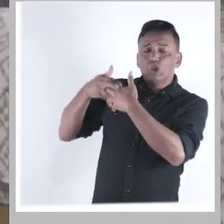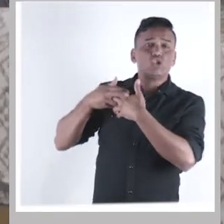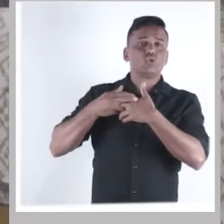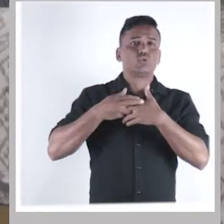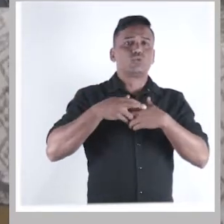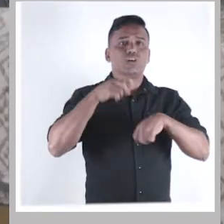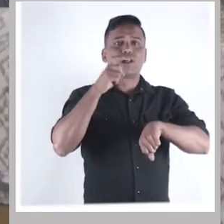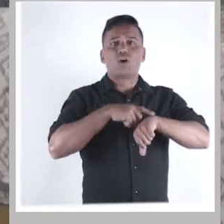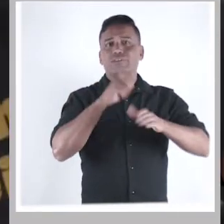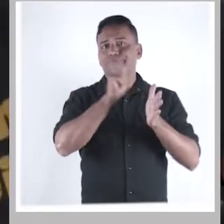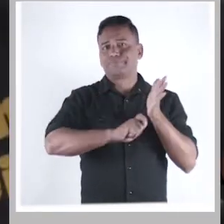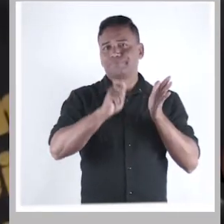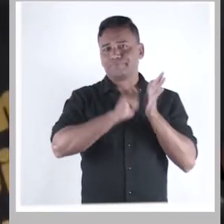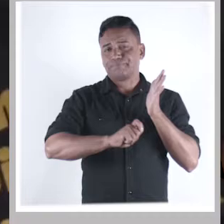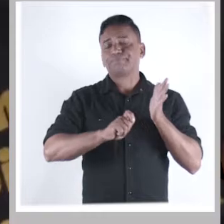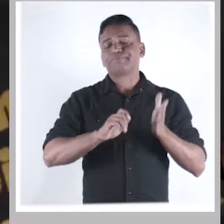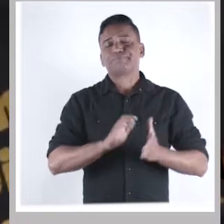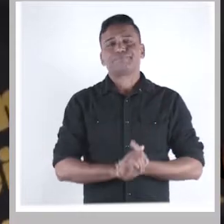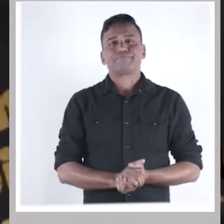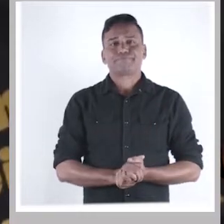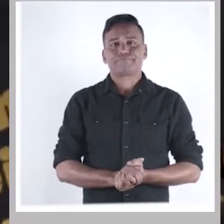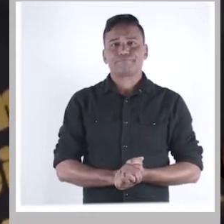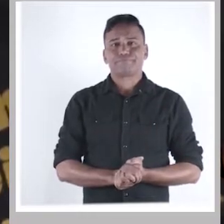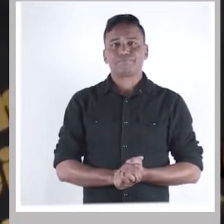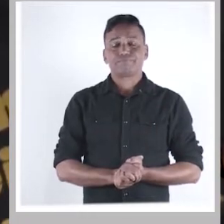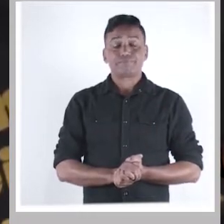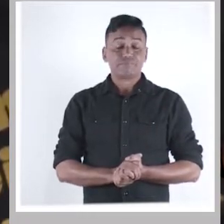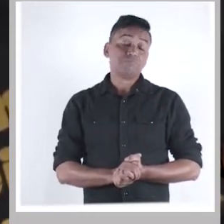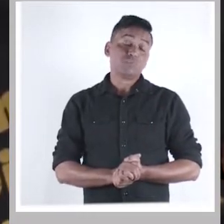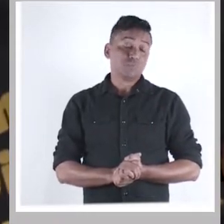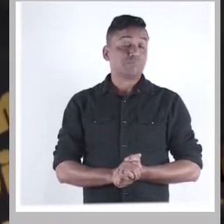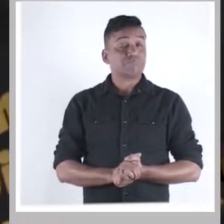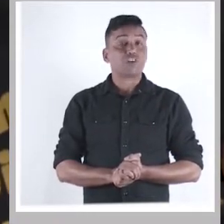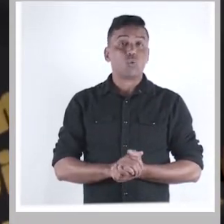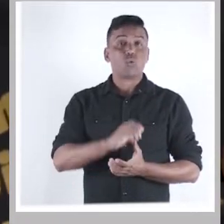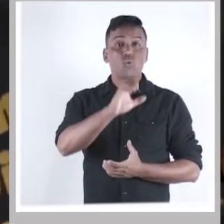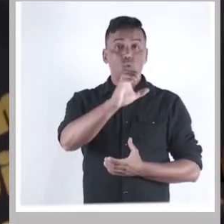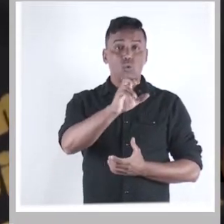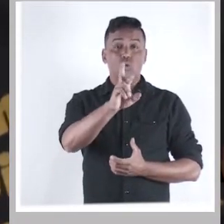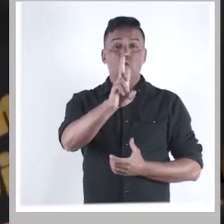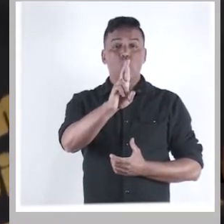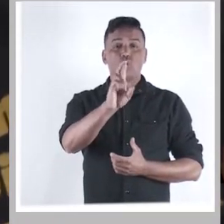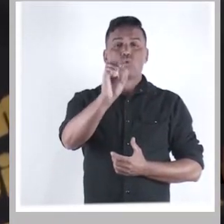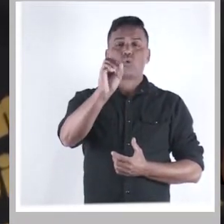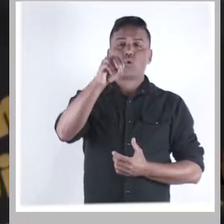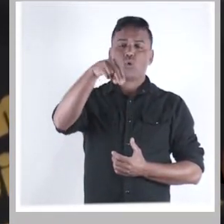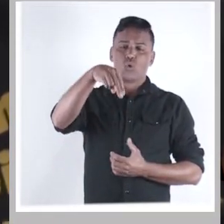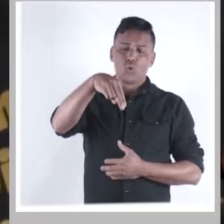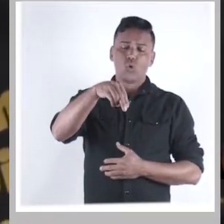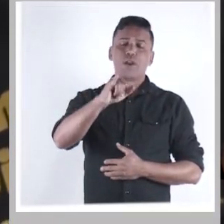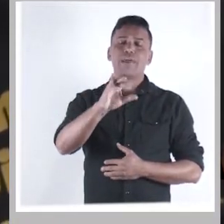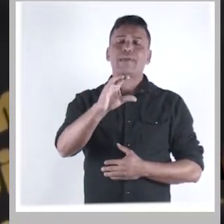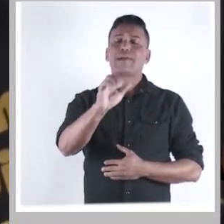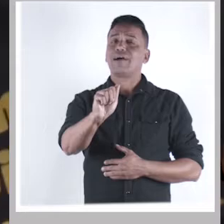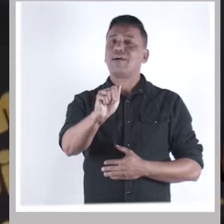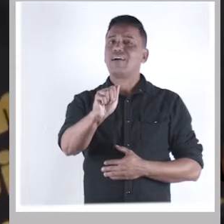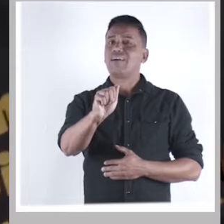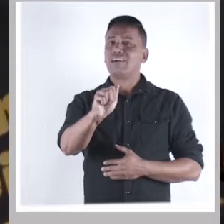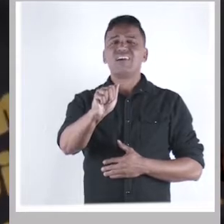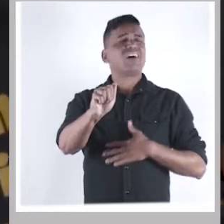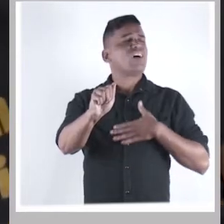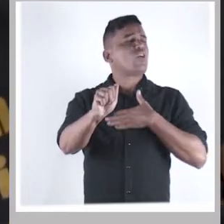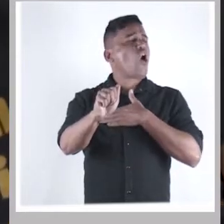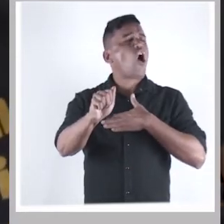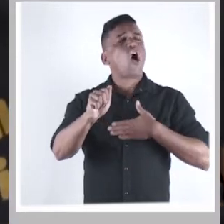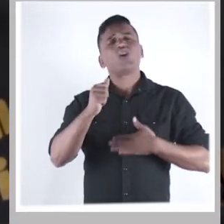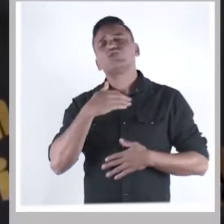da escrita. Sim. Eu a crônica, eu sempre